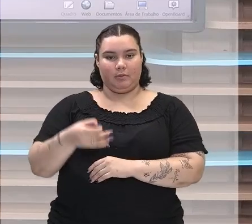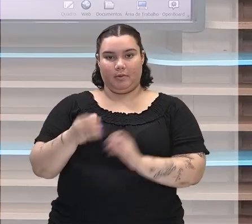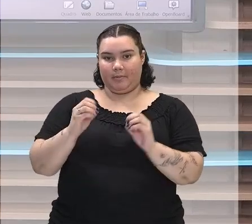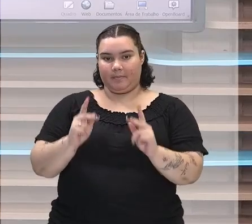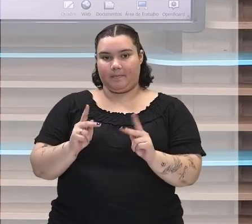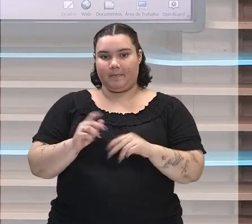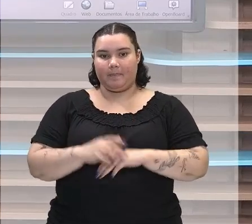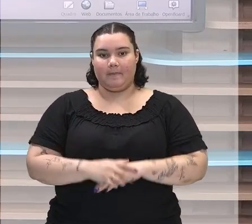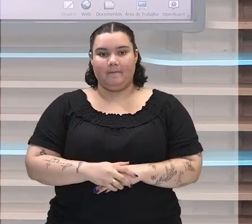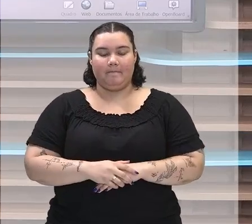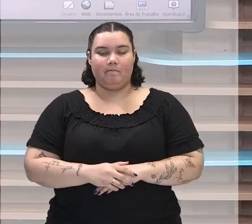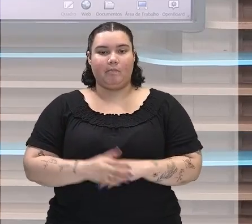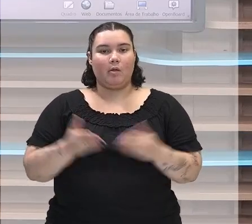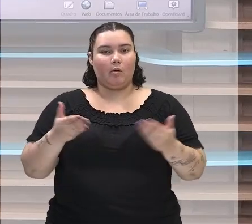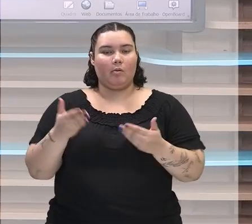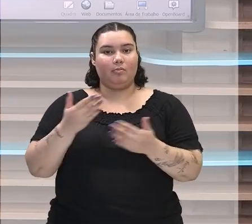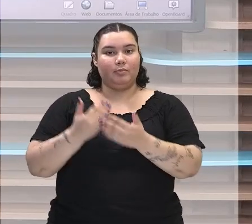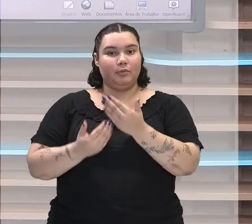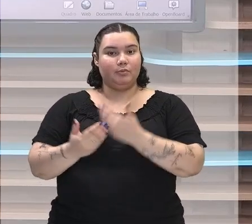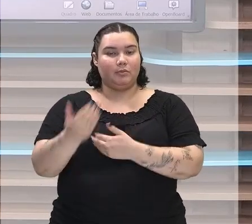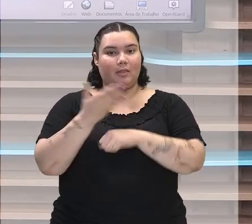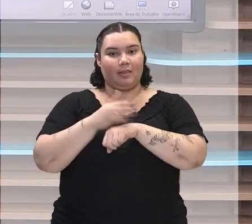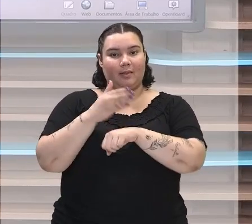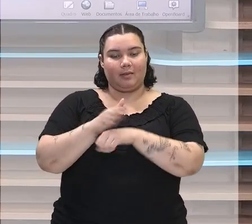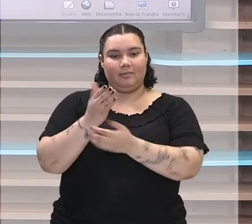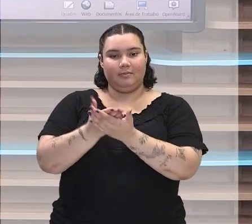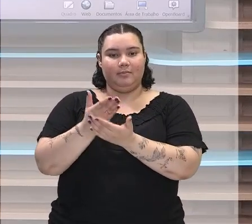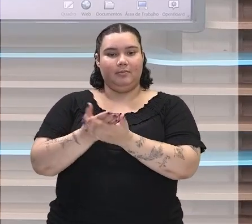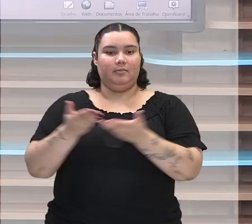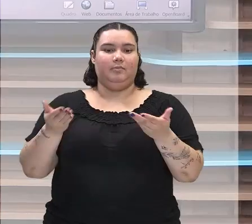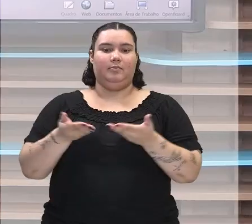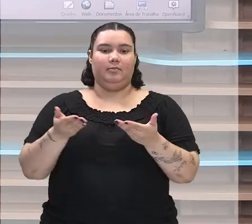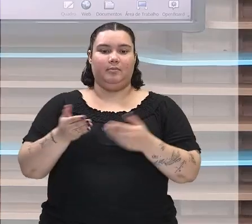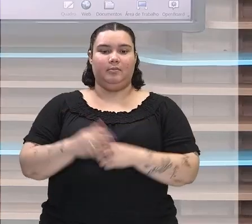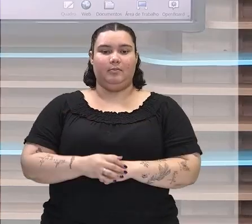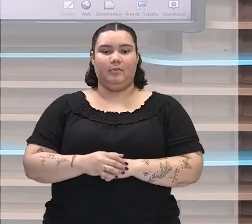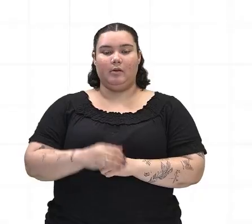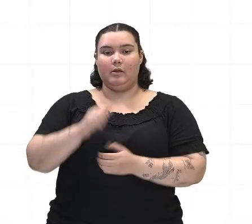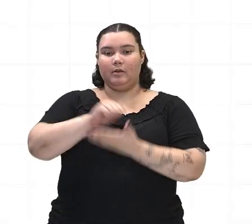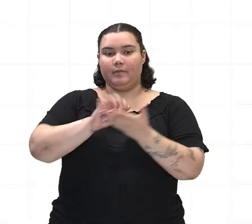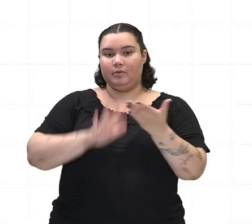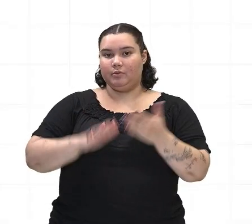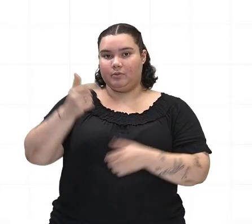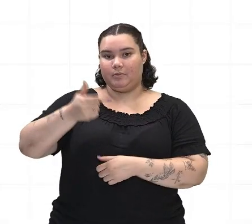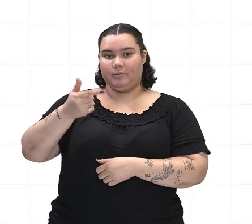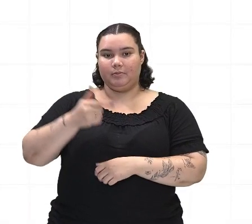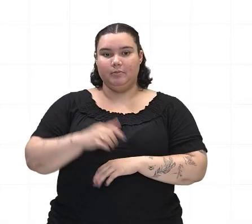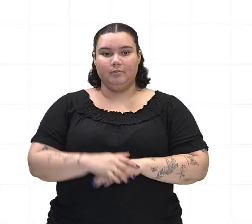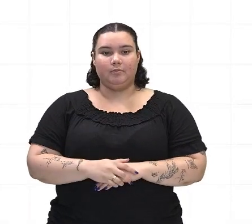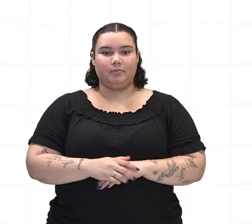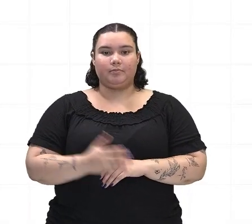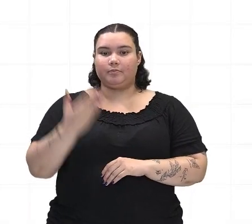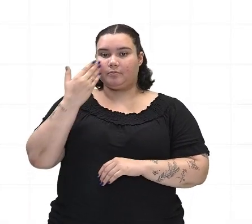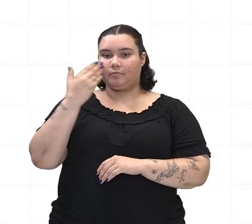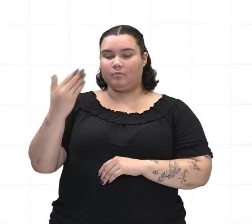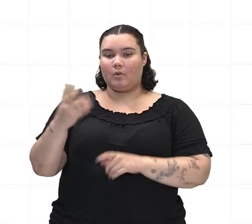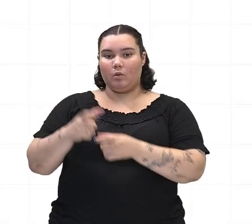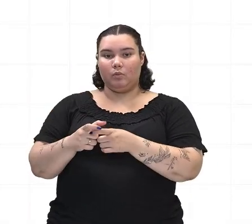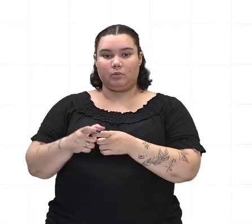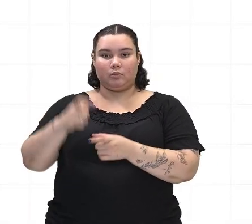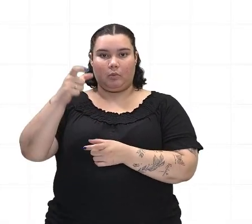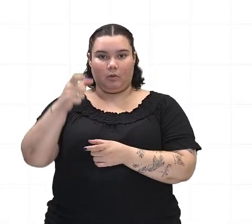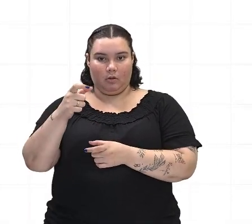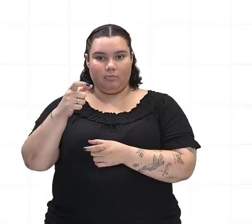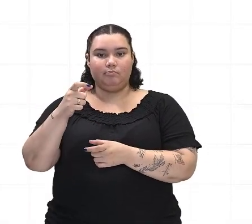certo? Então, para continuar aqui exercitando, vamos para nosso exercício 2. Considere o cilindro